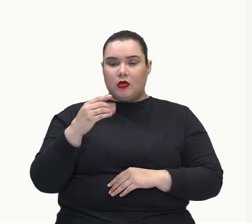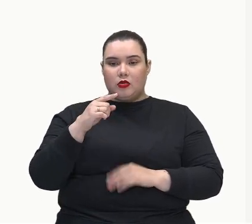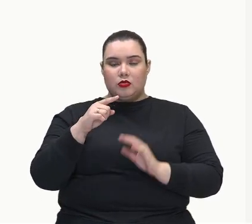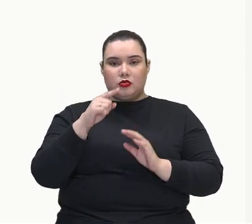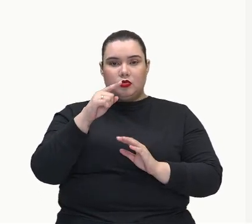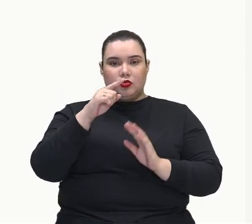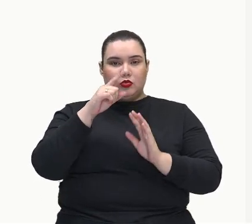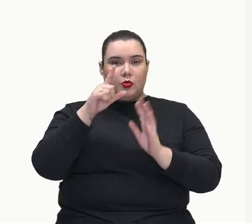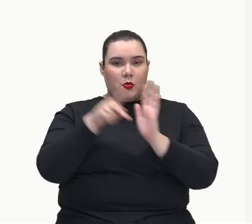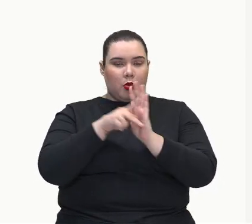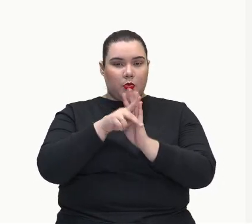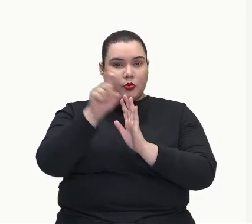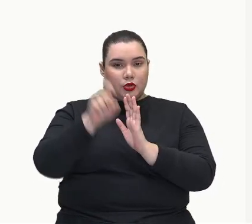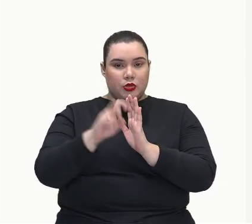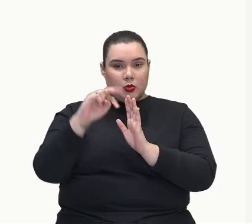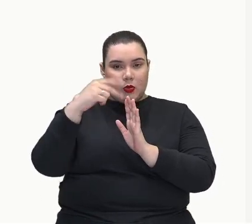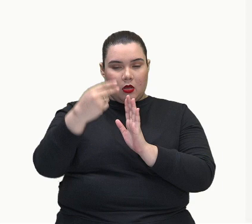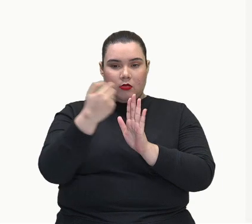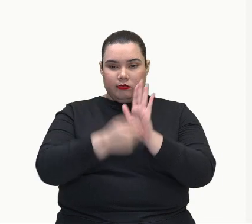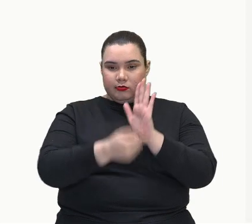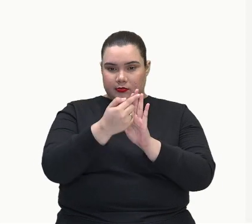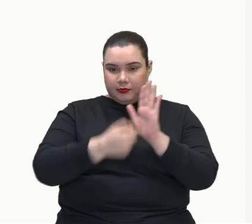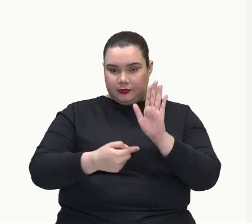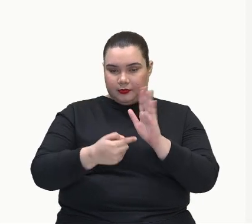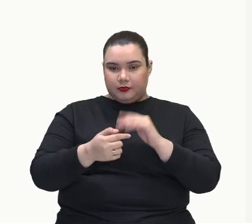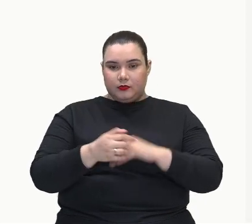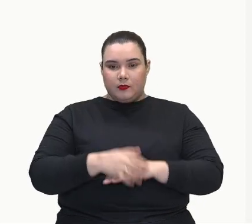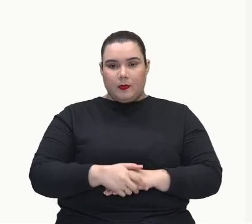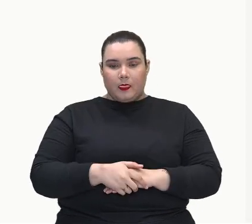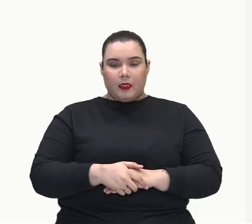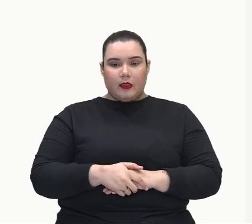x ao quadrado e o que sobrou para a gente?